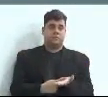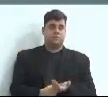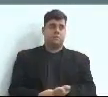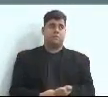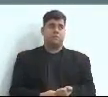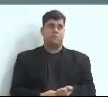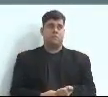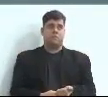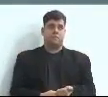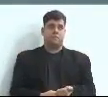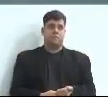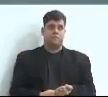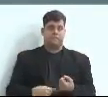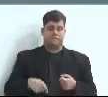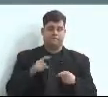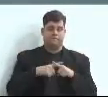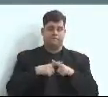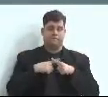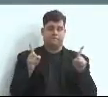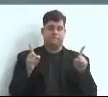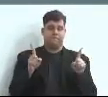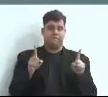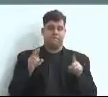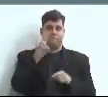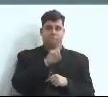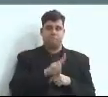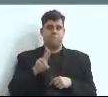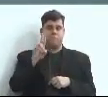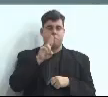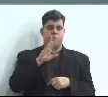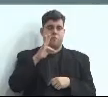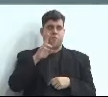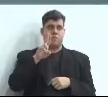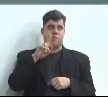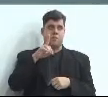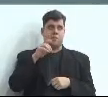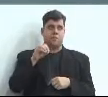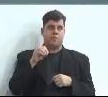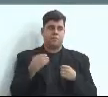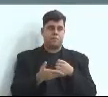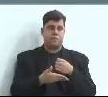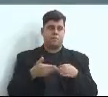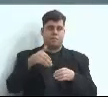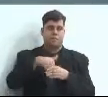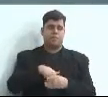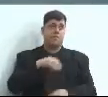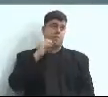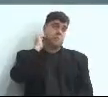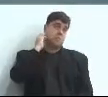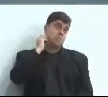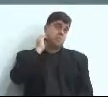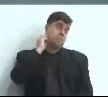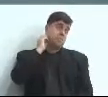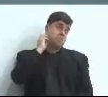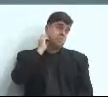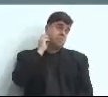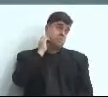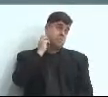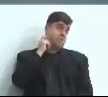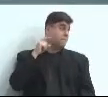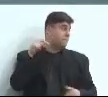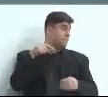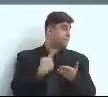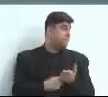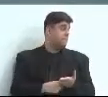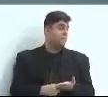ele fez várias vezes que jamais ele iria usar o fundo eleitoral. Foi um compromisso que ele